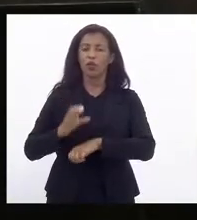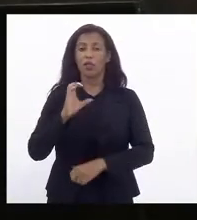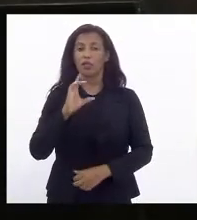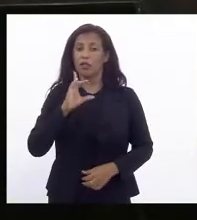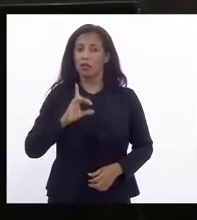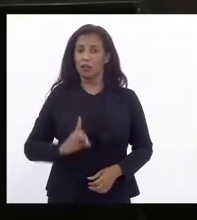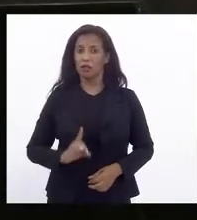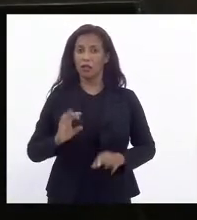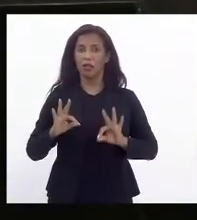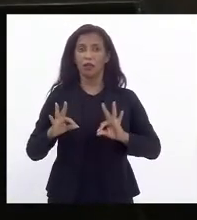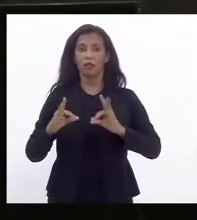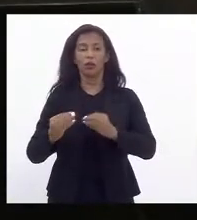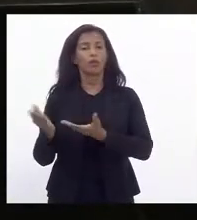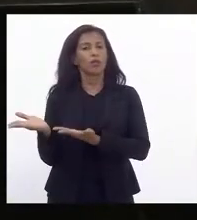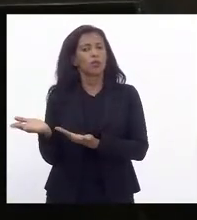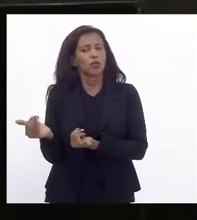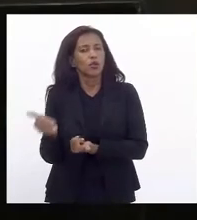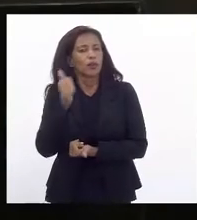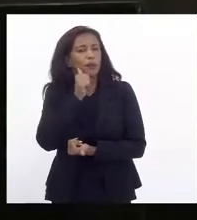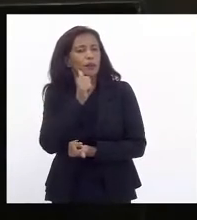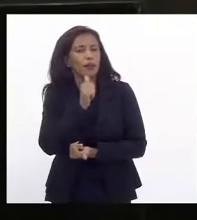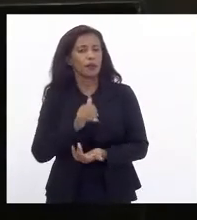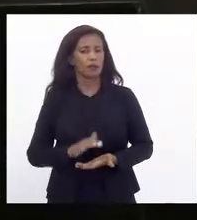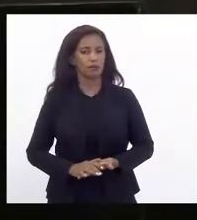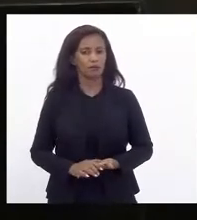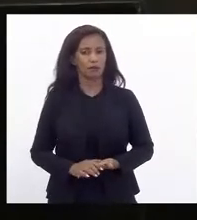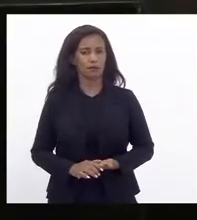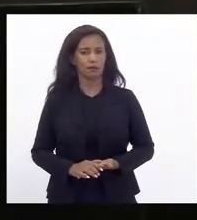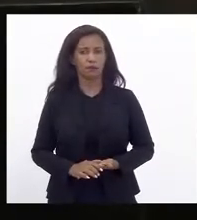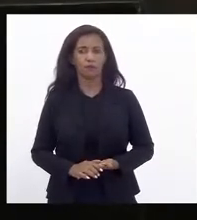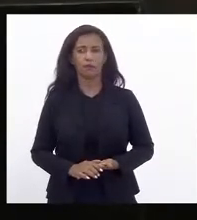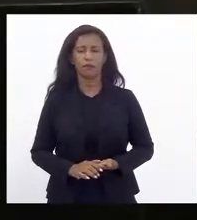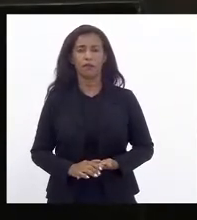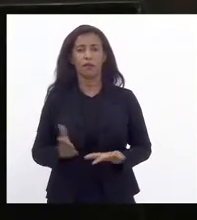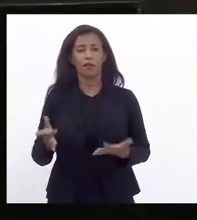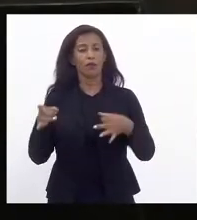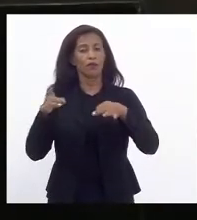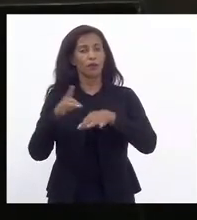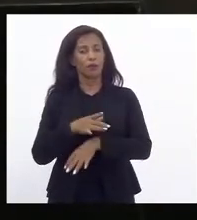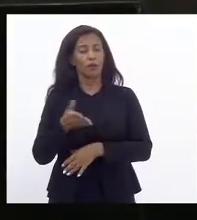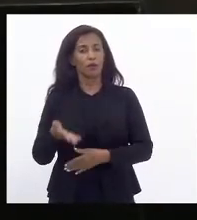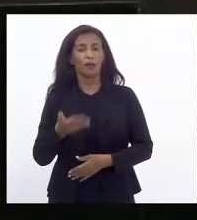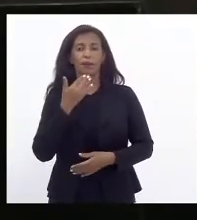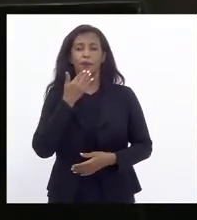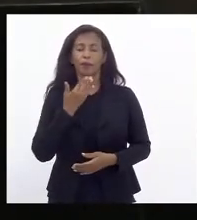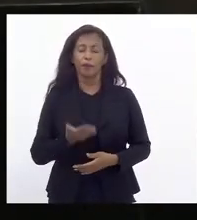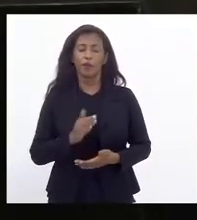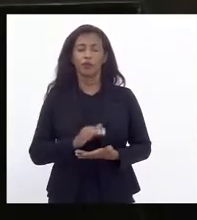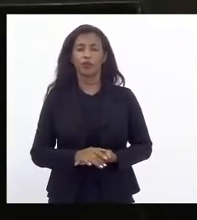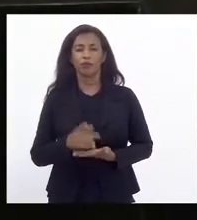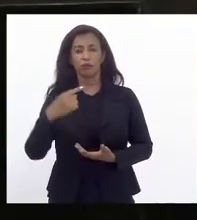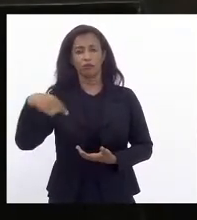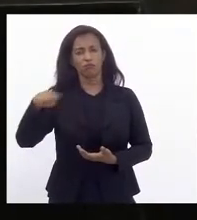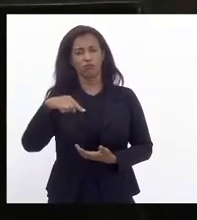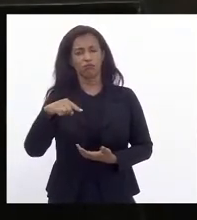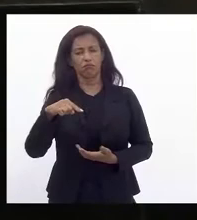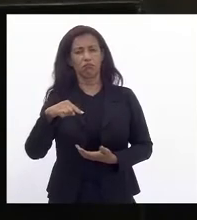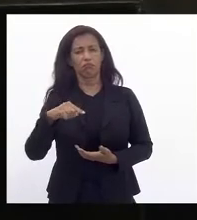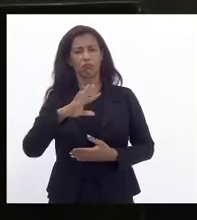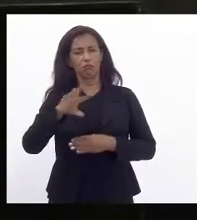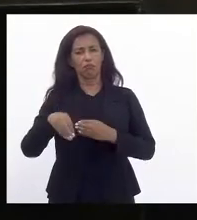cidadania para as nossas adolescentes, meninas e mulheres. Então, encerro aqui pedindo,